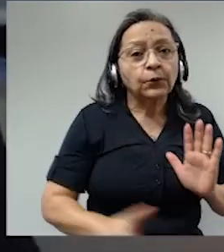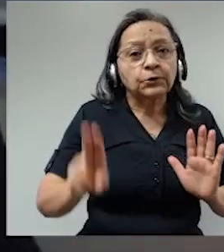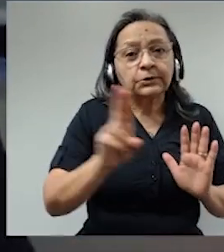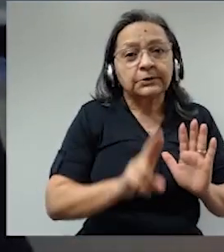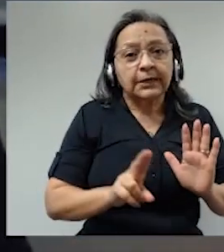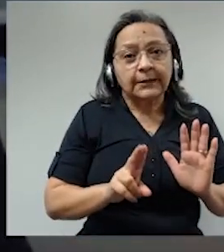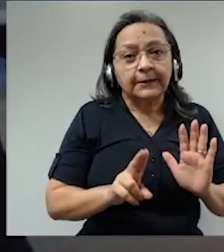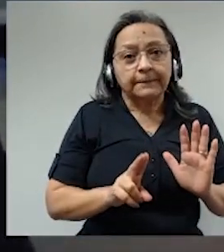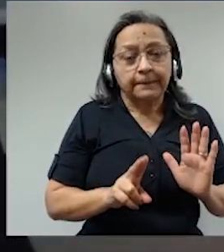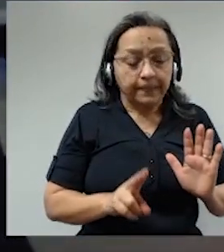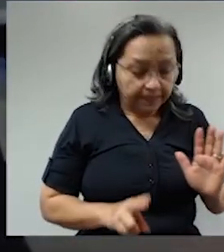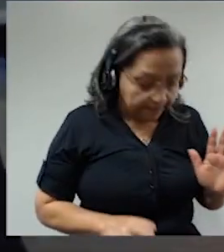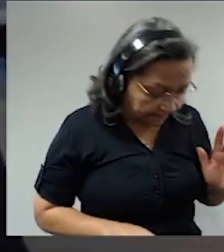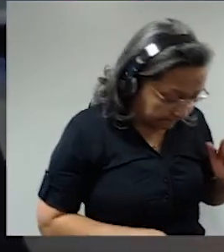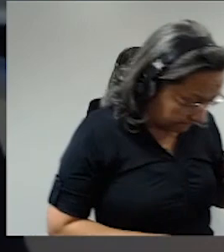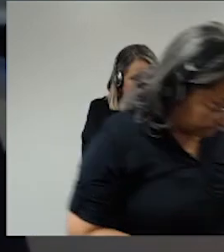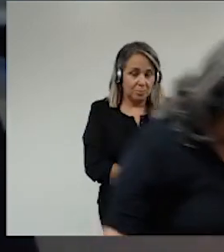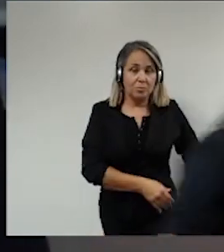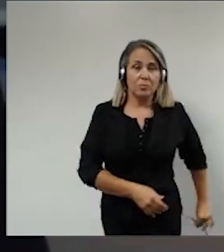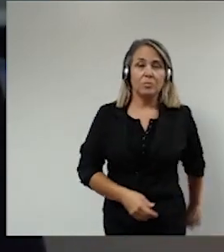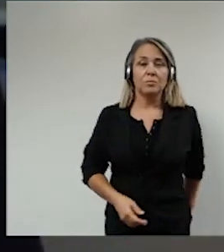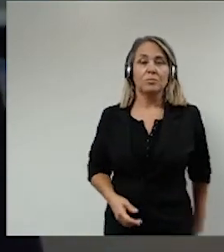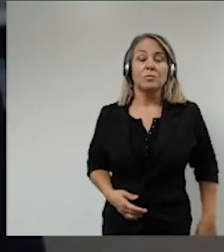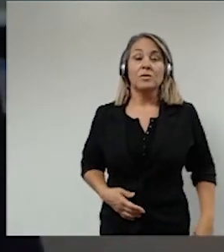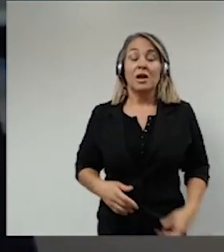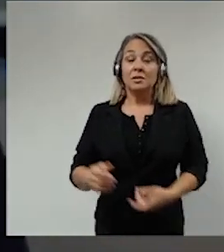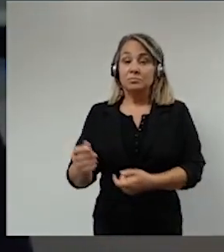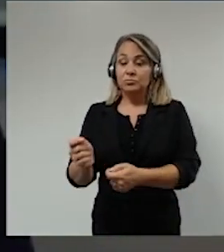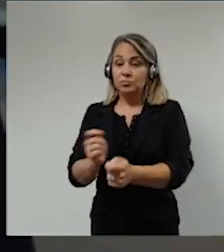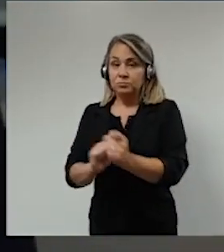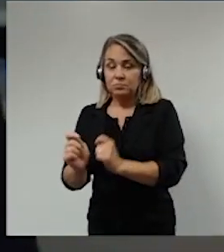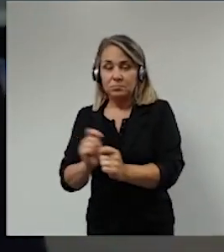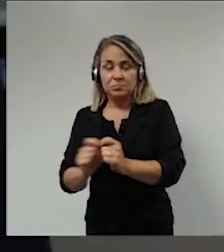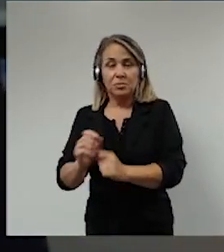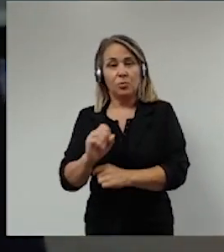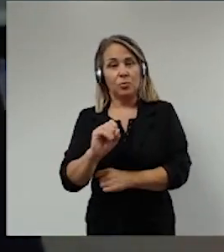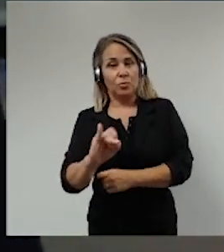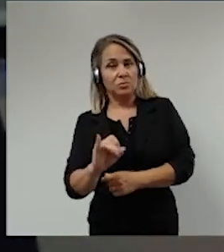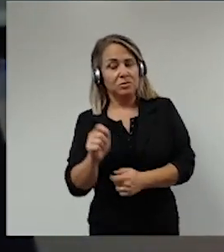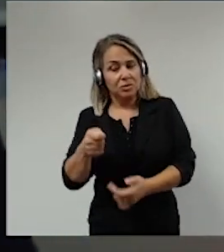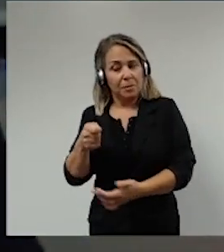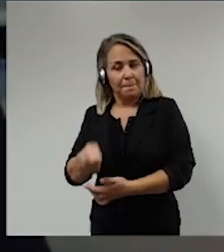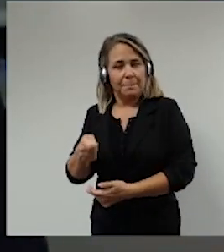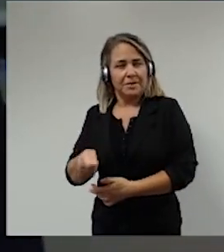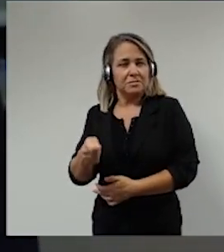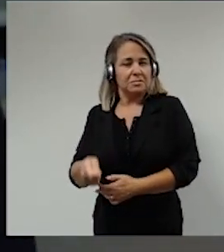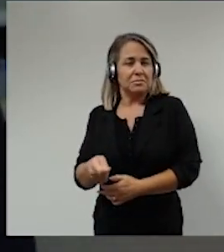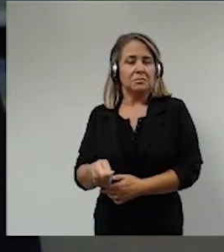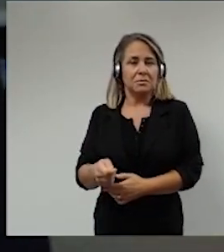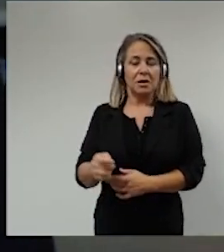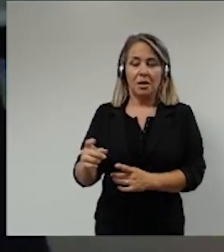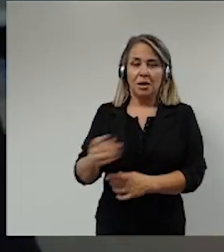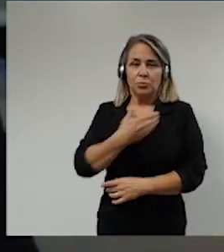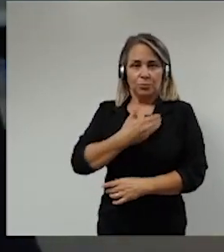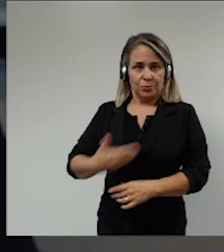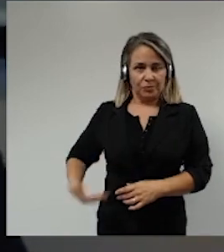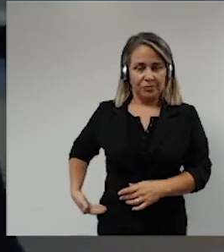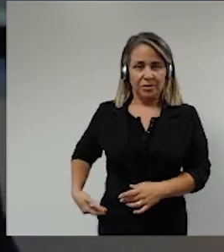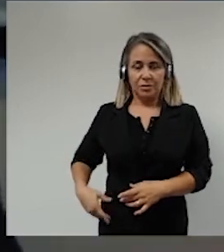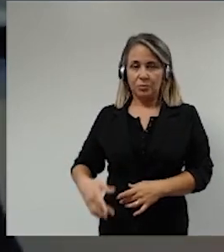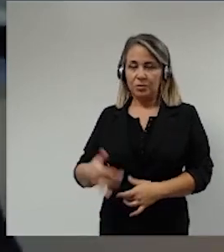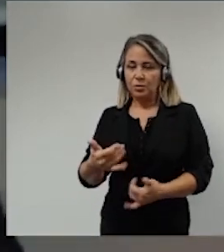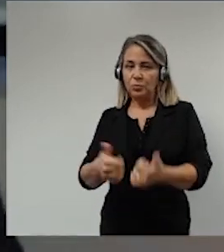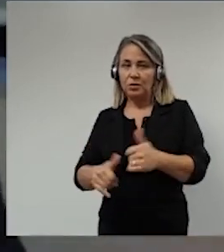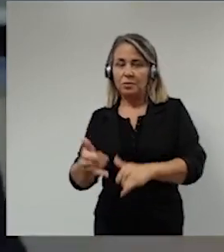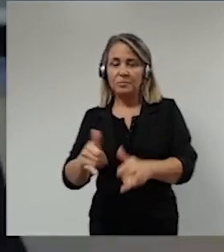utilizado como uma forma de negociação, ou, se quiserem, de pressão entre o governo e o